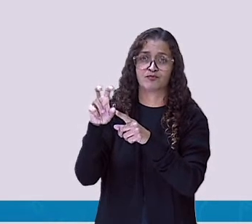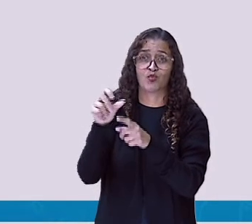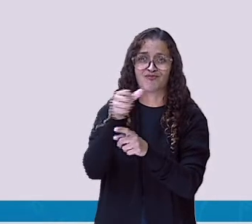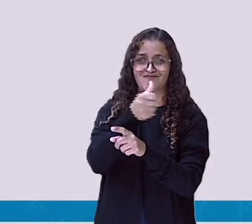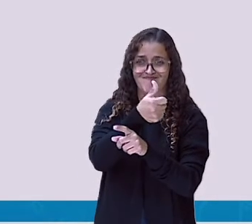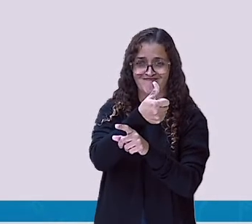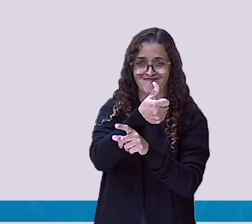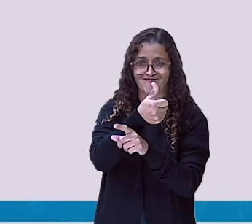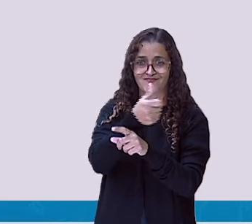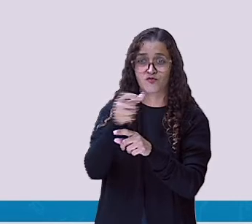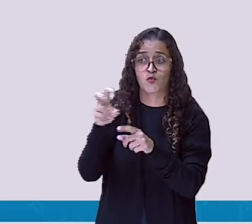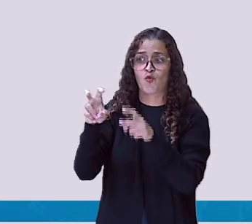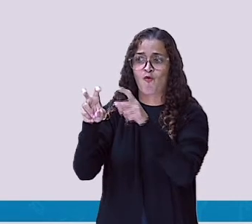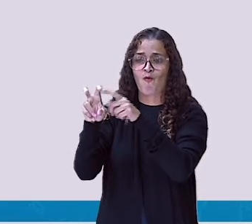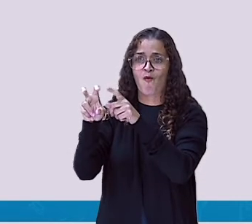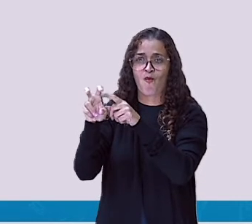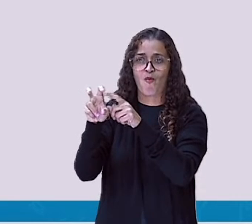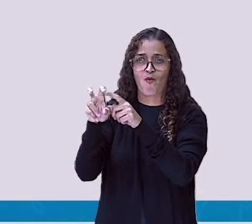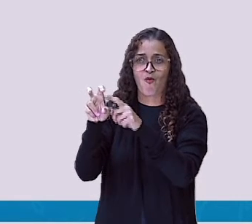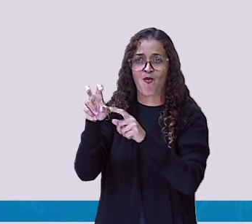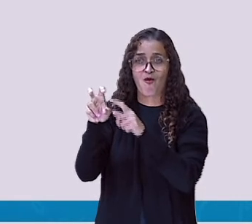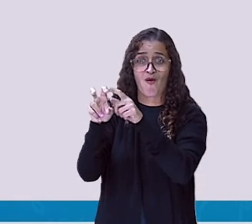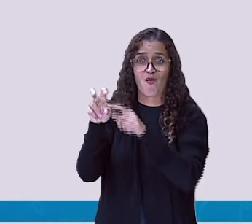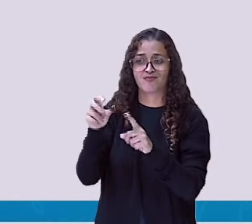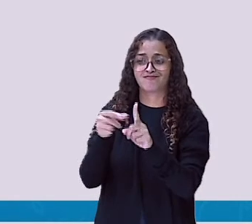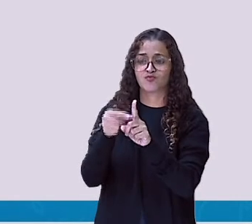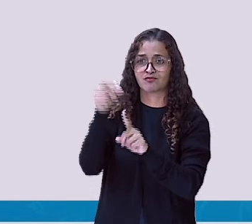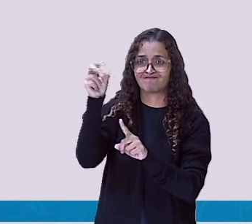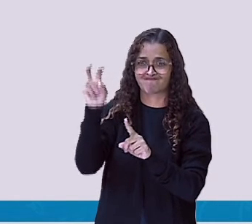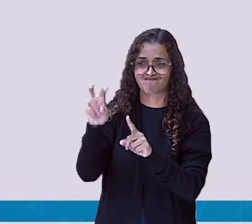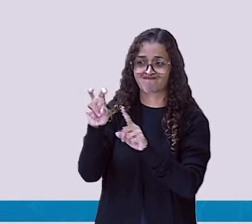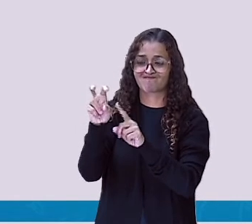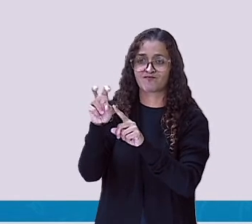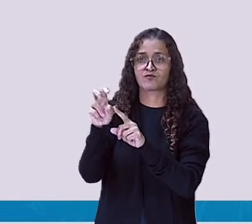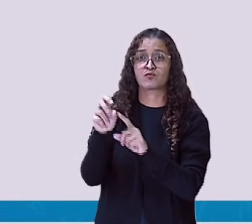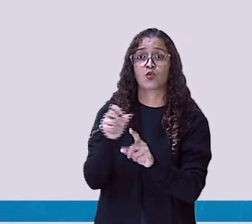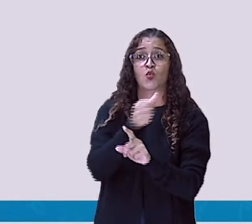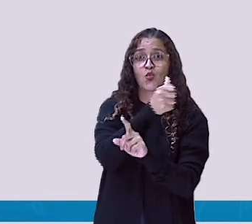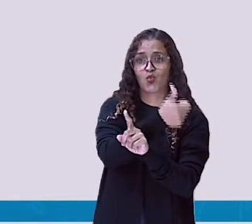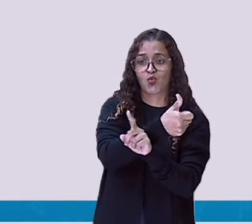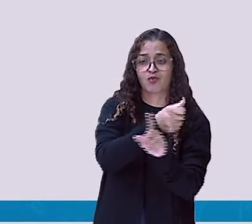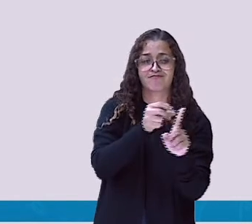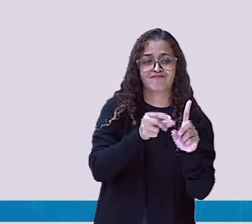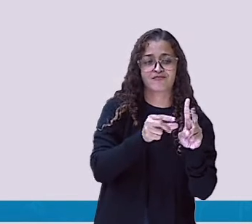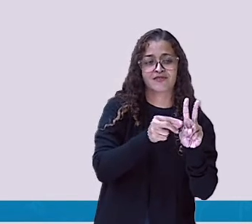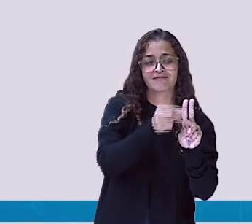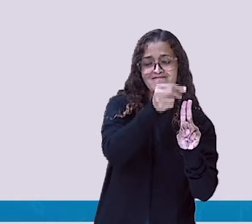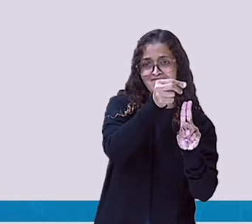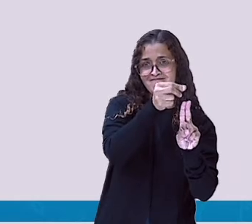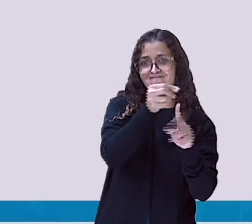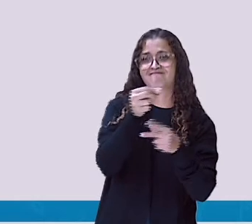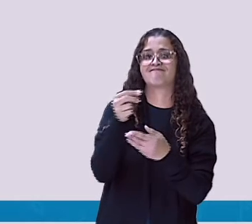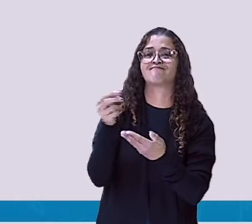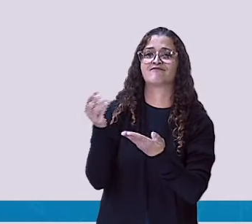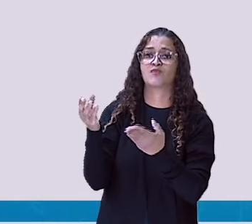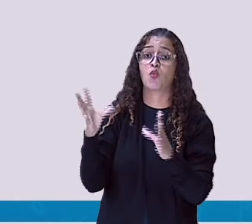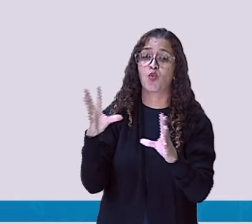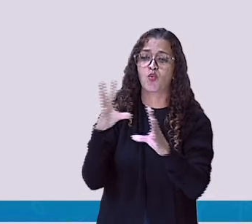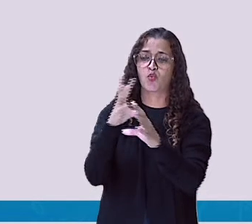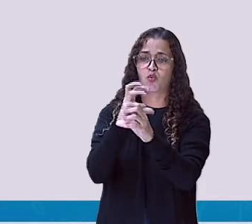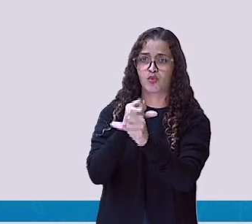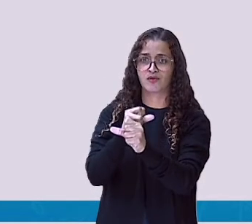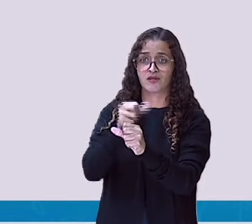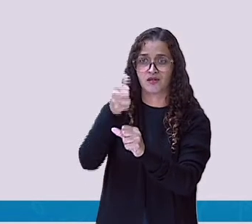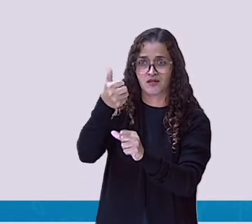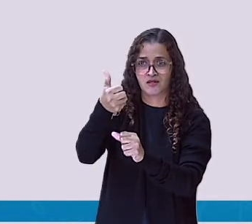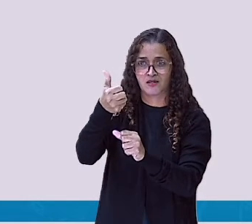5. 1 é a dezena, que vai lá para cima, ó. Nós não temos aqui, ó. Aí nós somamos o